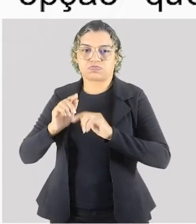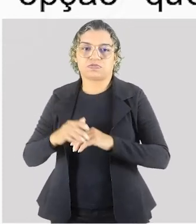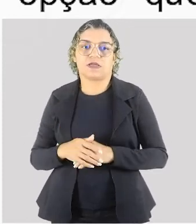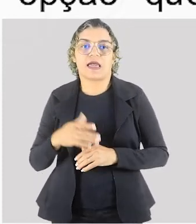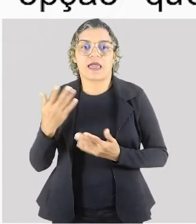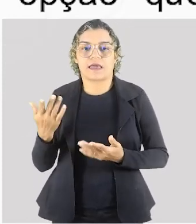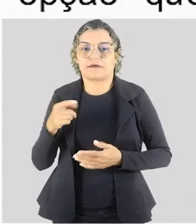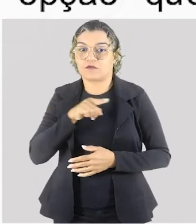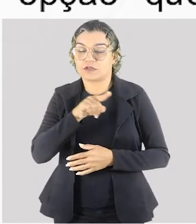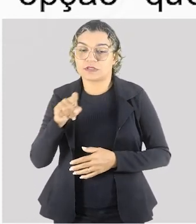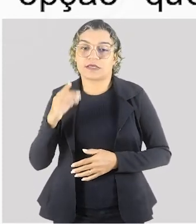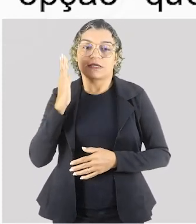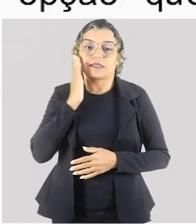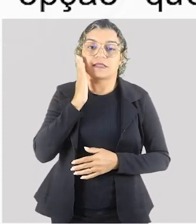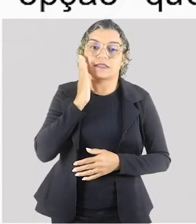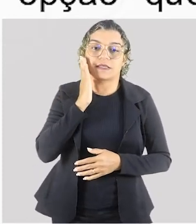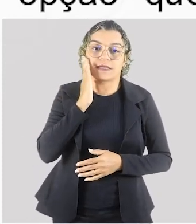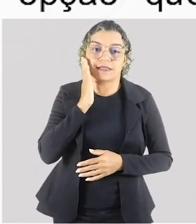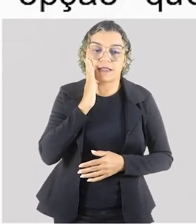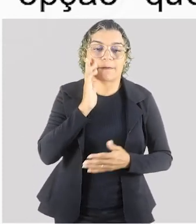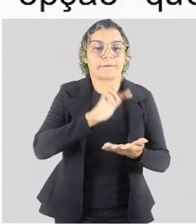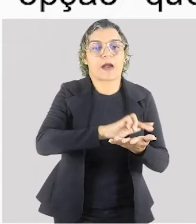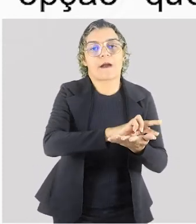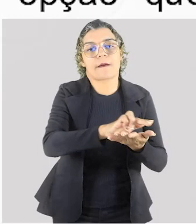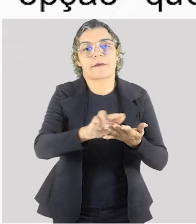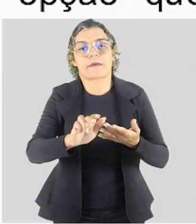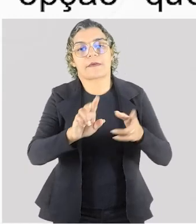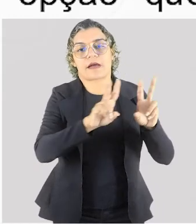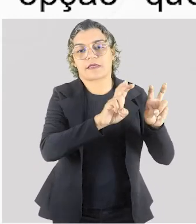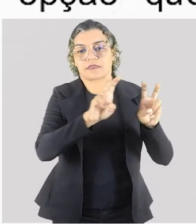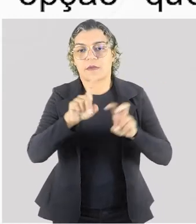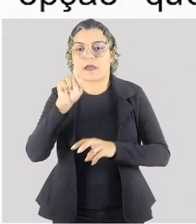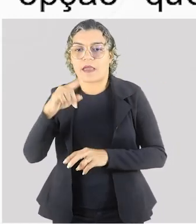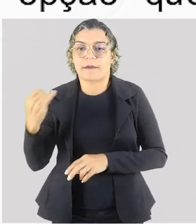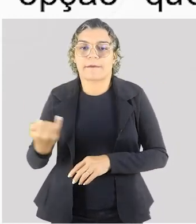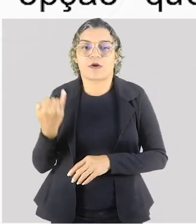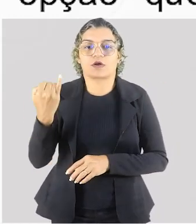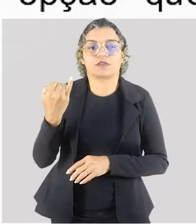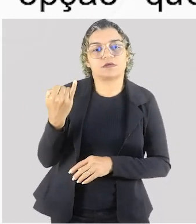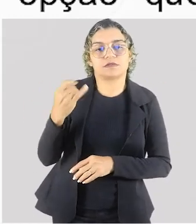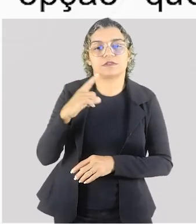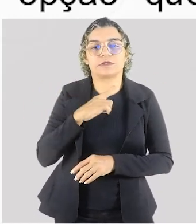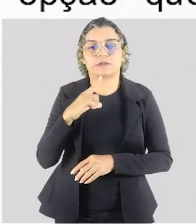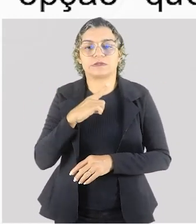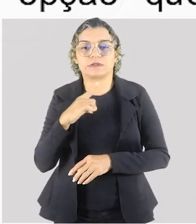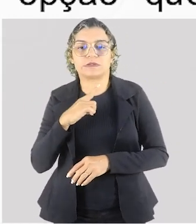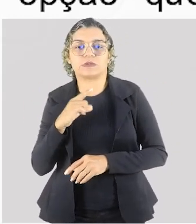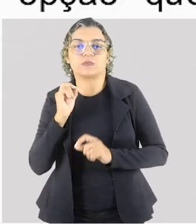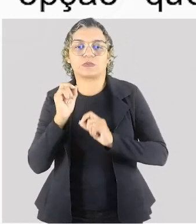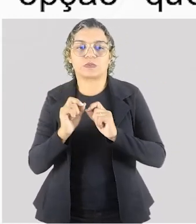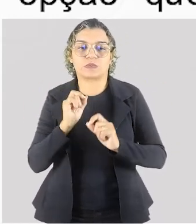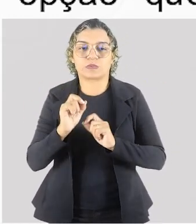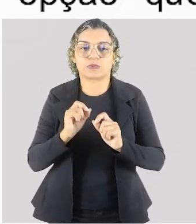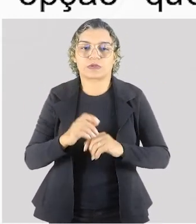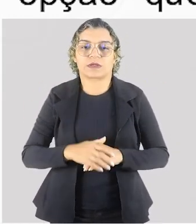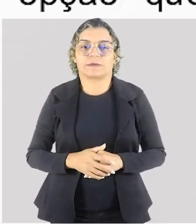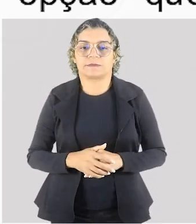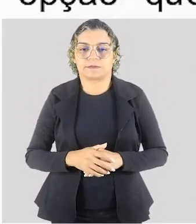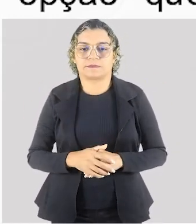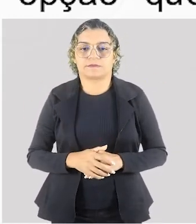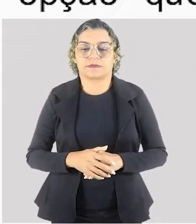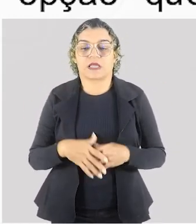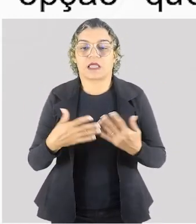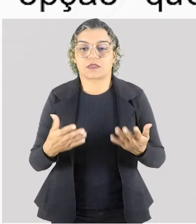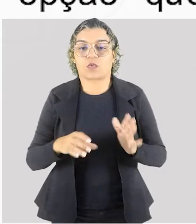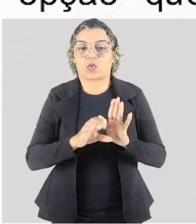conhecer, distinguir e diferenciar esses temas é de fundamental importância para o professor de educação física. Quanto ao conceito